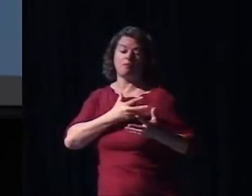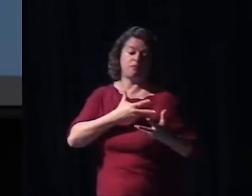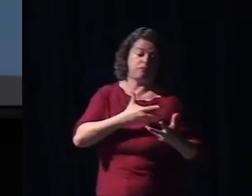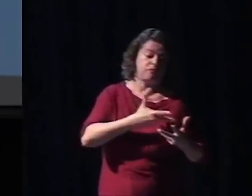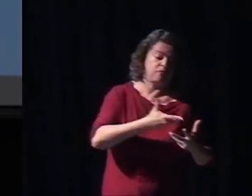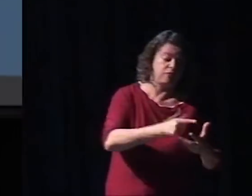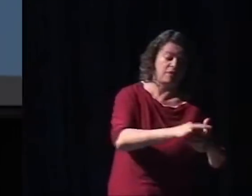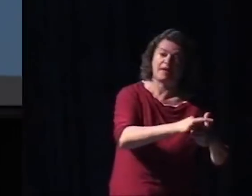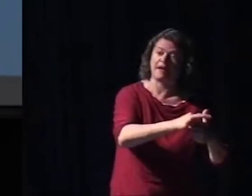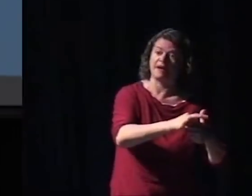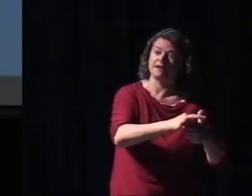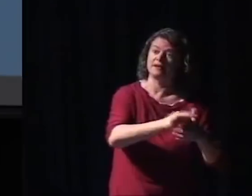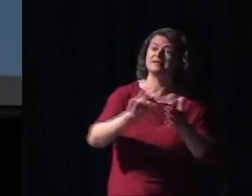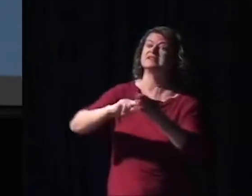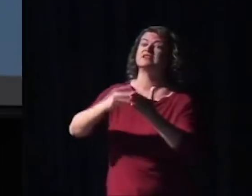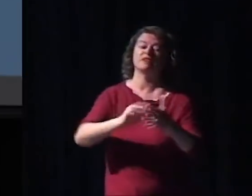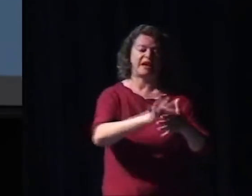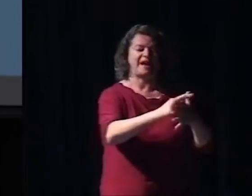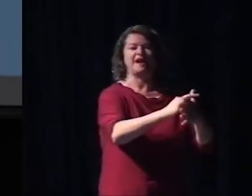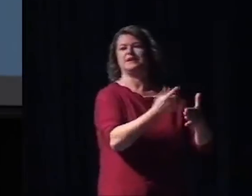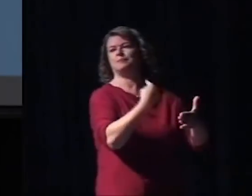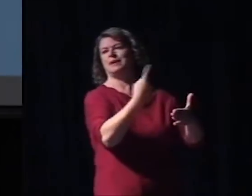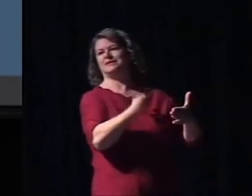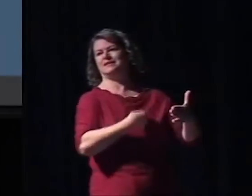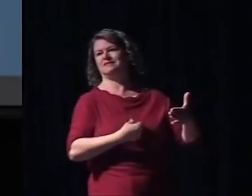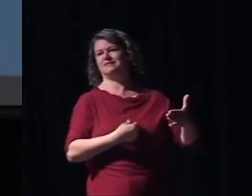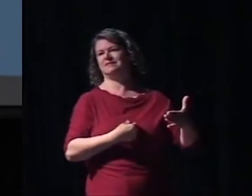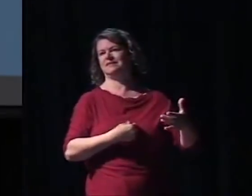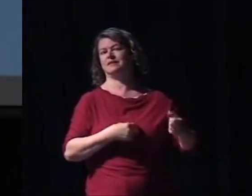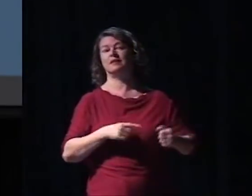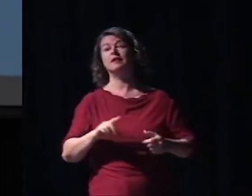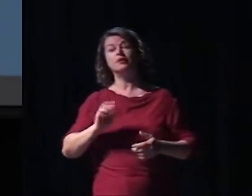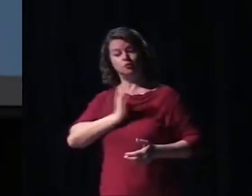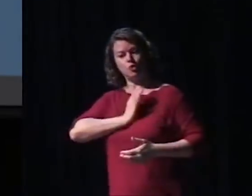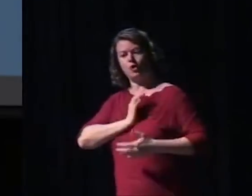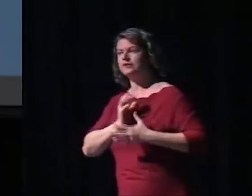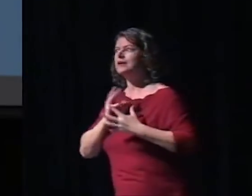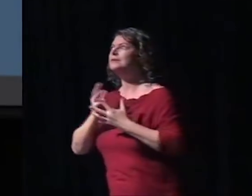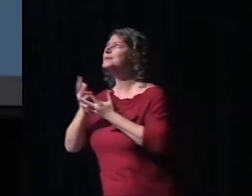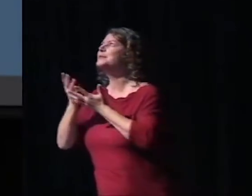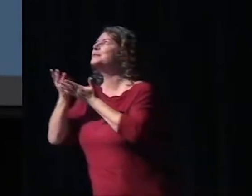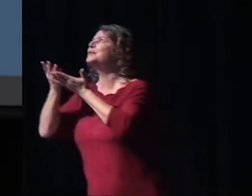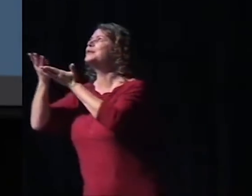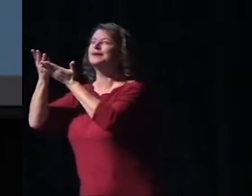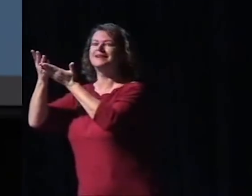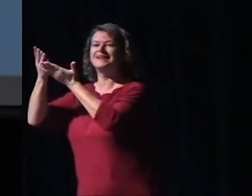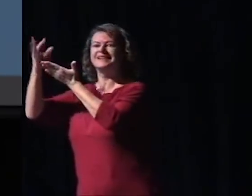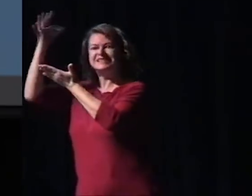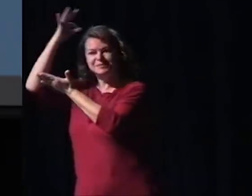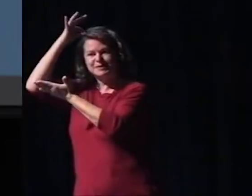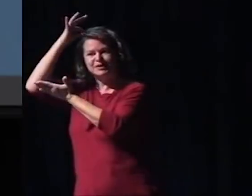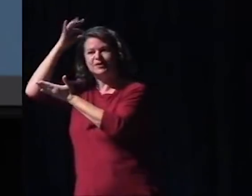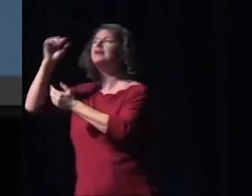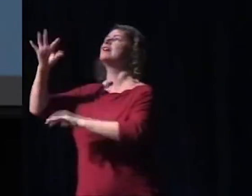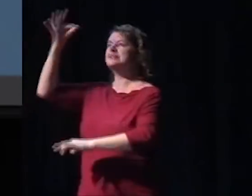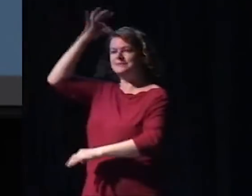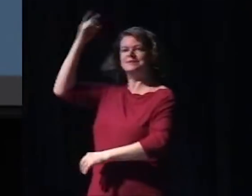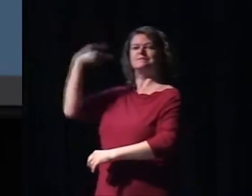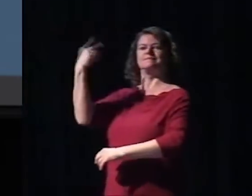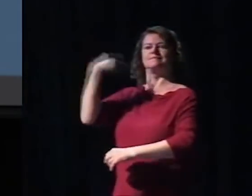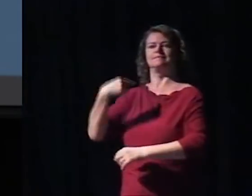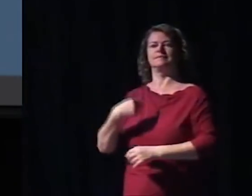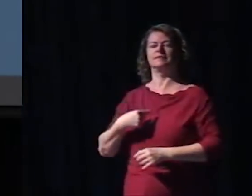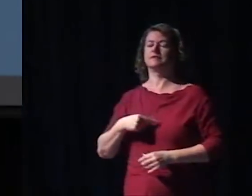Agora, se o teu coração se inclina para o Espírito é que domina você. É a mesma coisa que está em Gálatas 5,17. Em